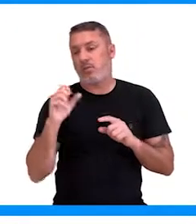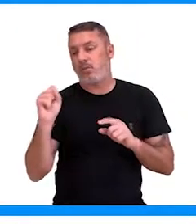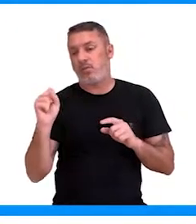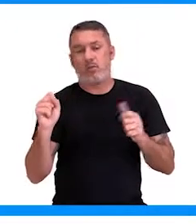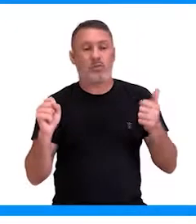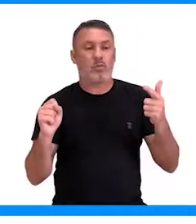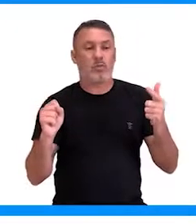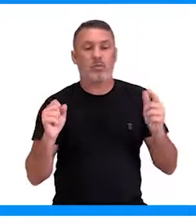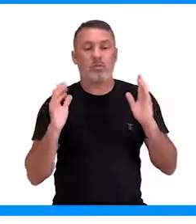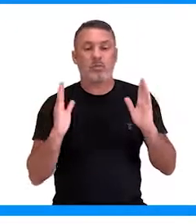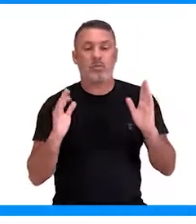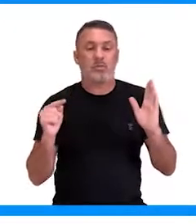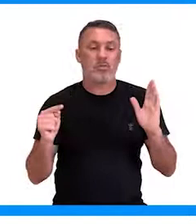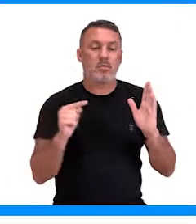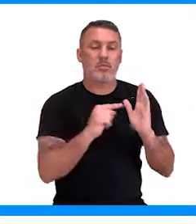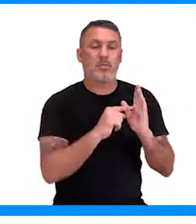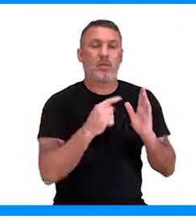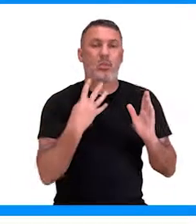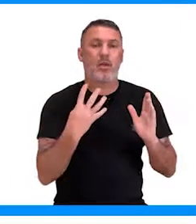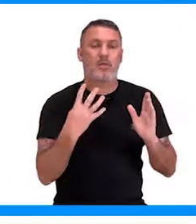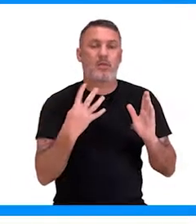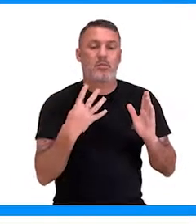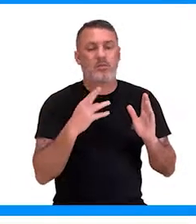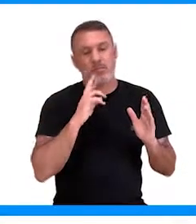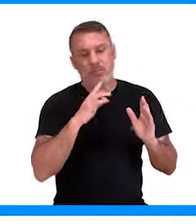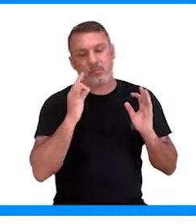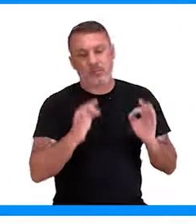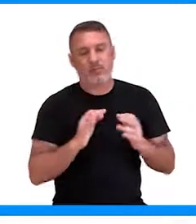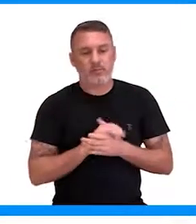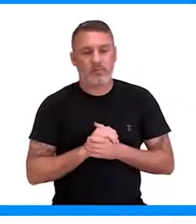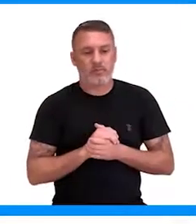B. 4 segundos.